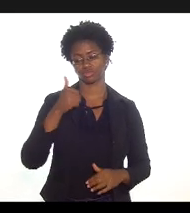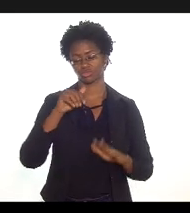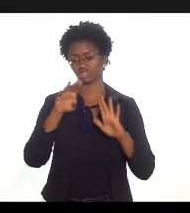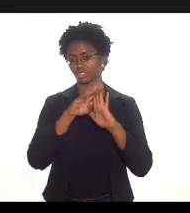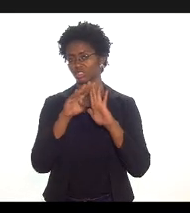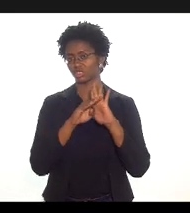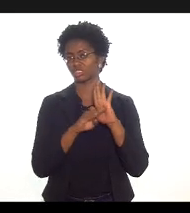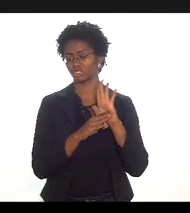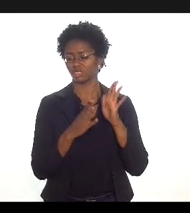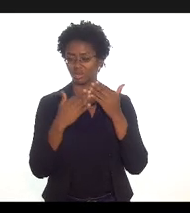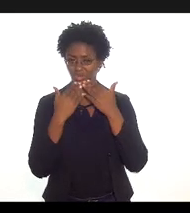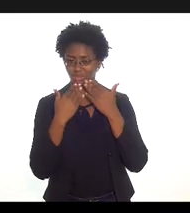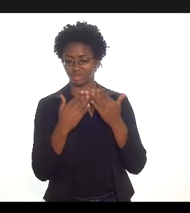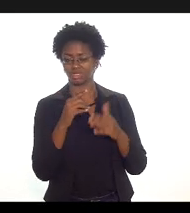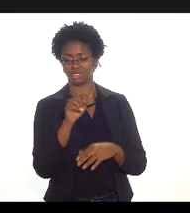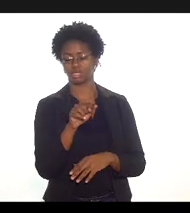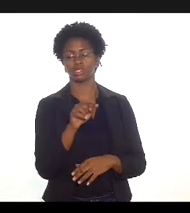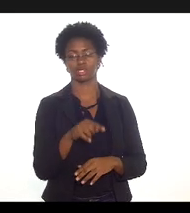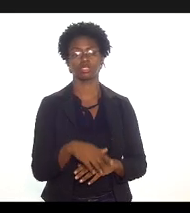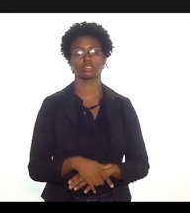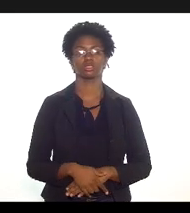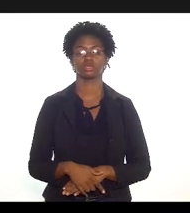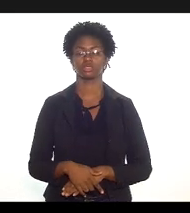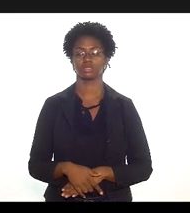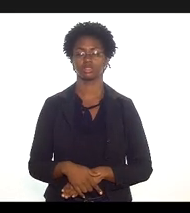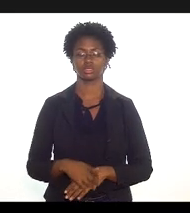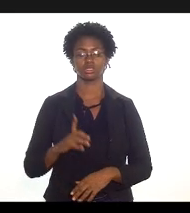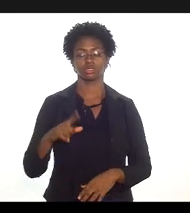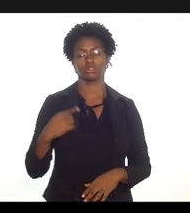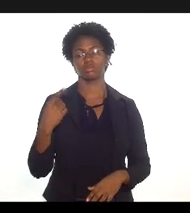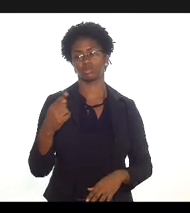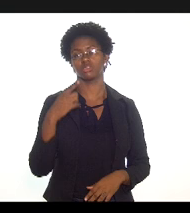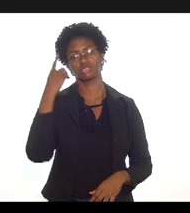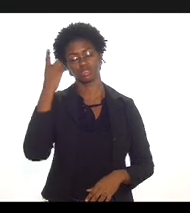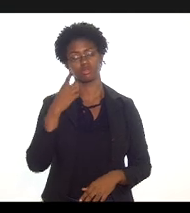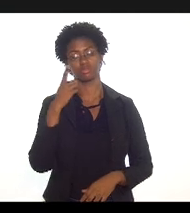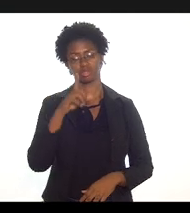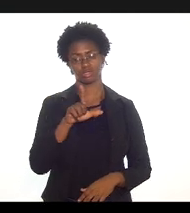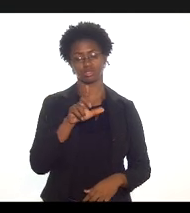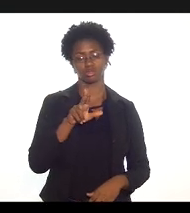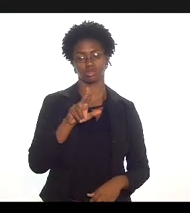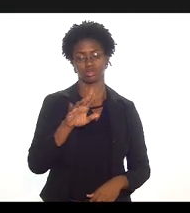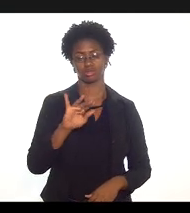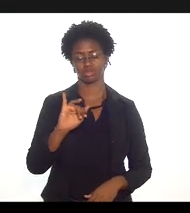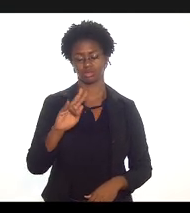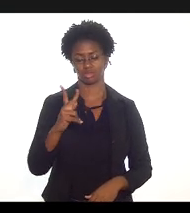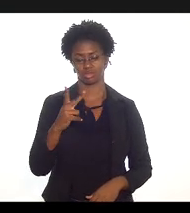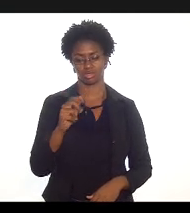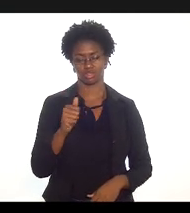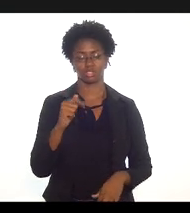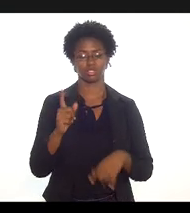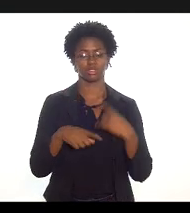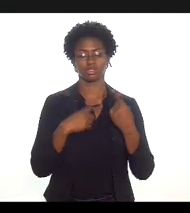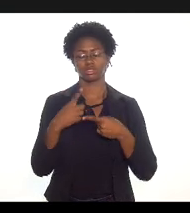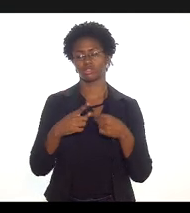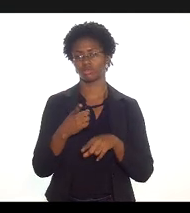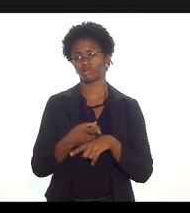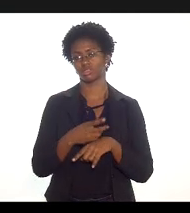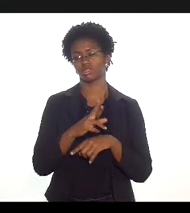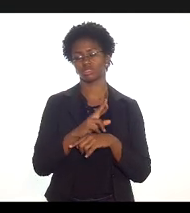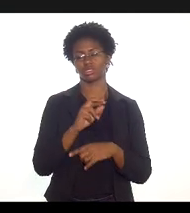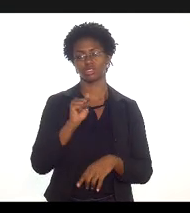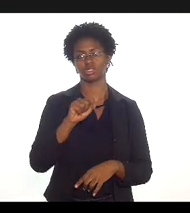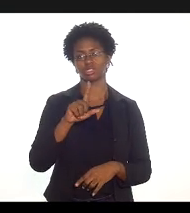que está sendo apresentada aqui. A próxima fala é da deputada Lucinha, depois a doutora